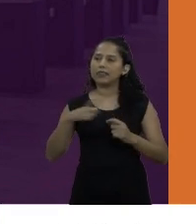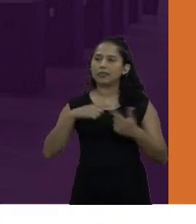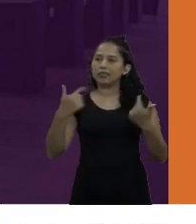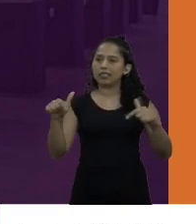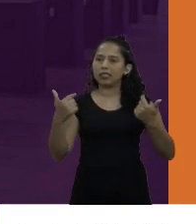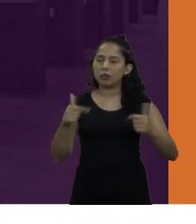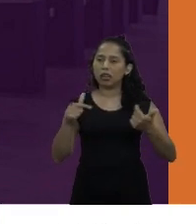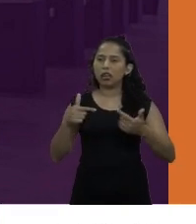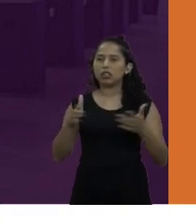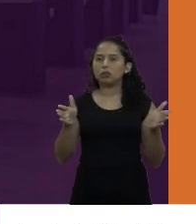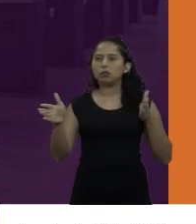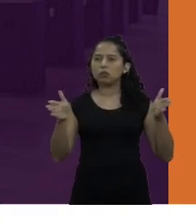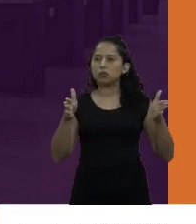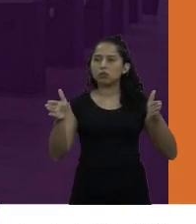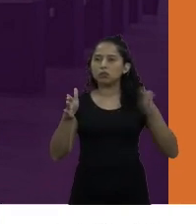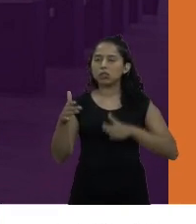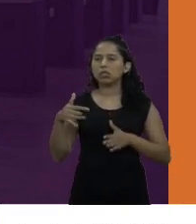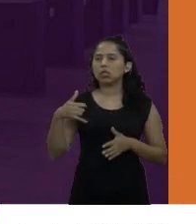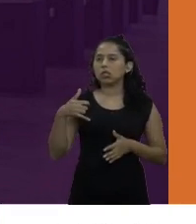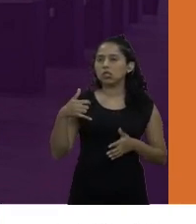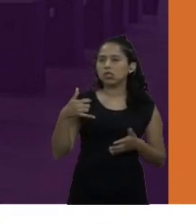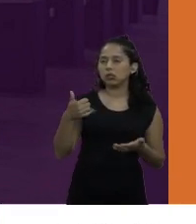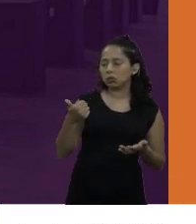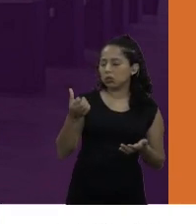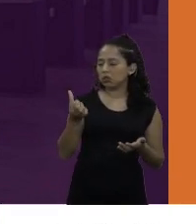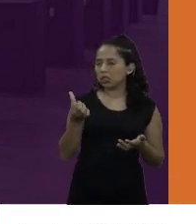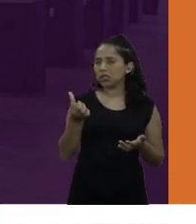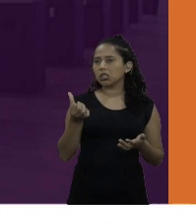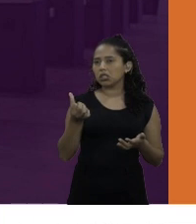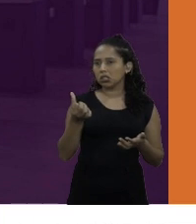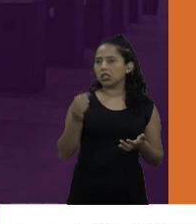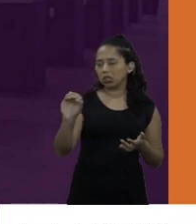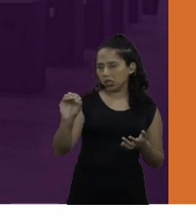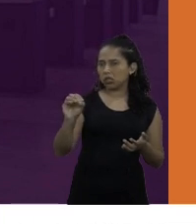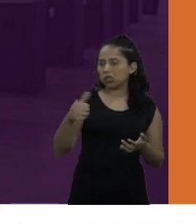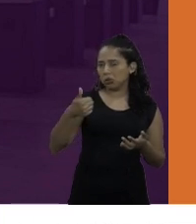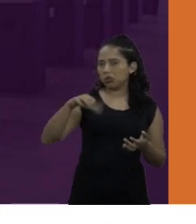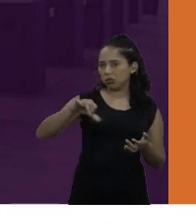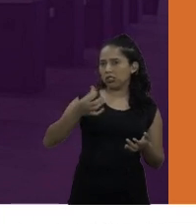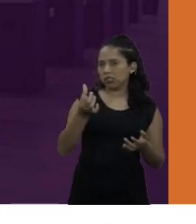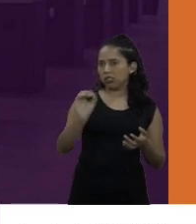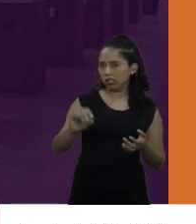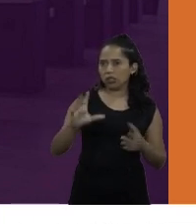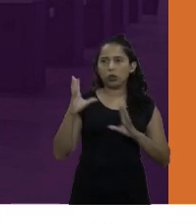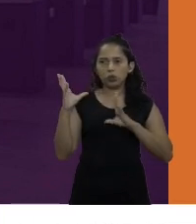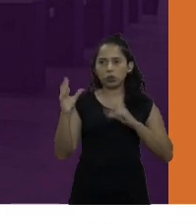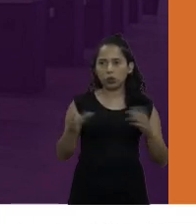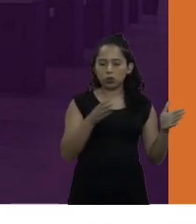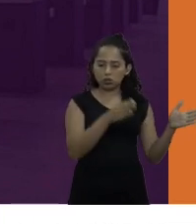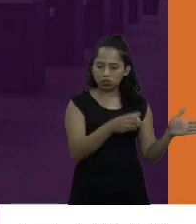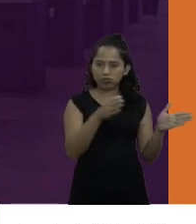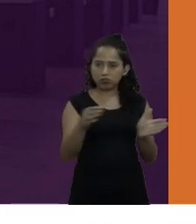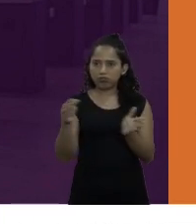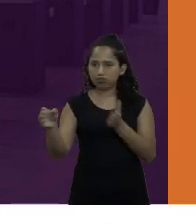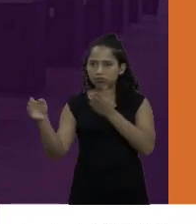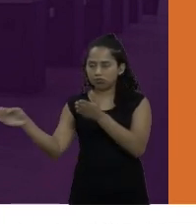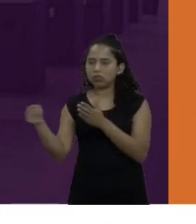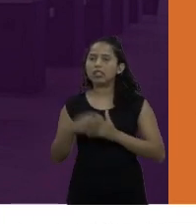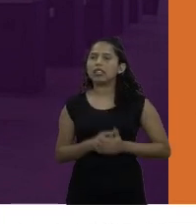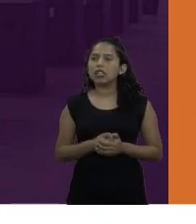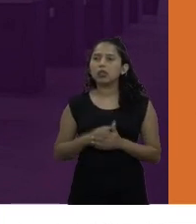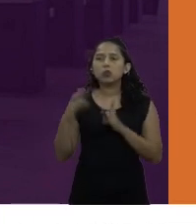desde a década de 60, os bancos, os caixas eletrônicos, passando por toda a automação, e o que que isso